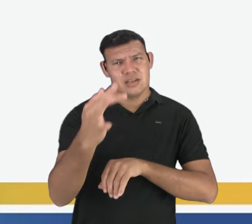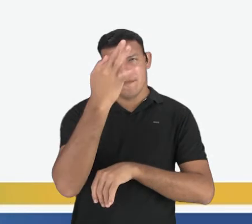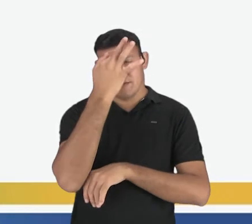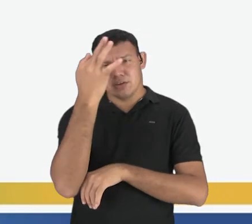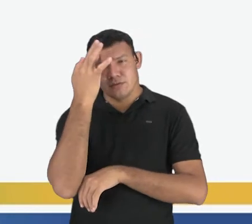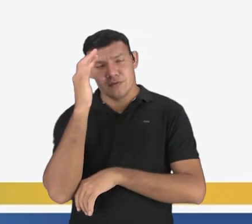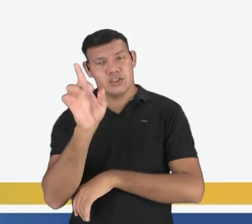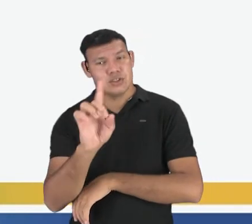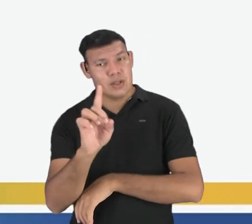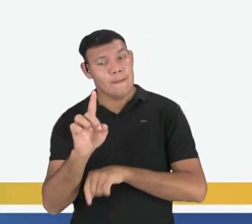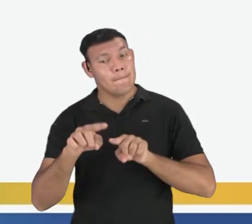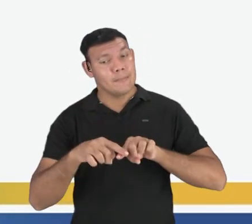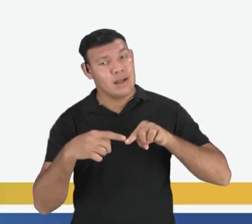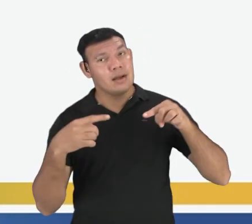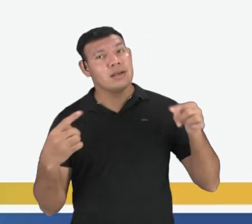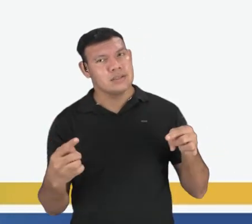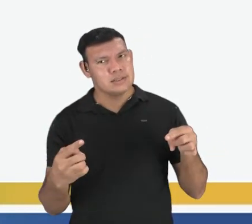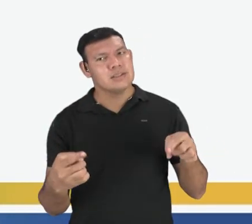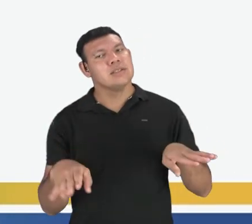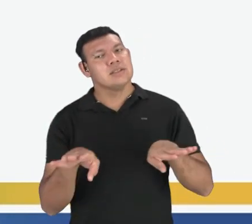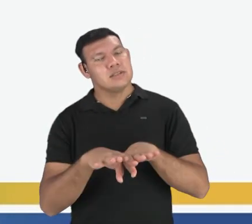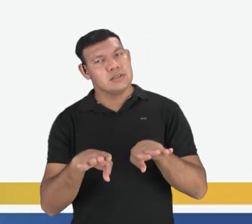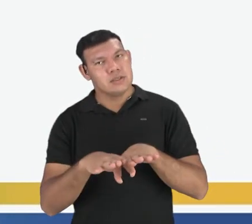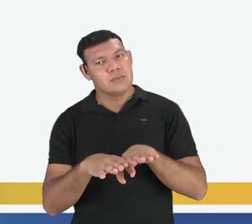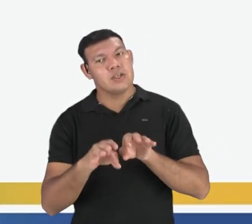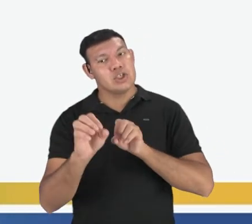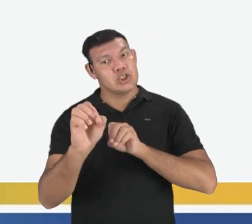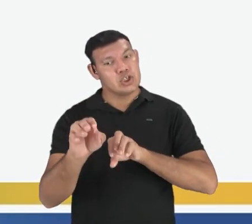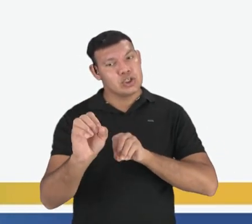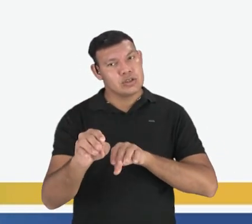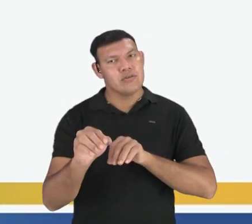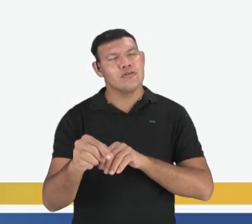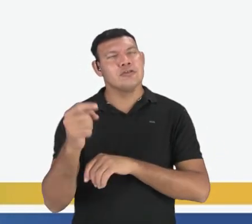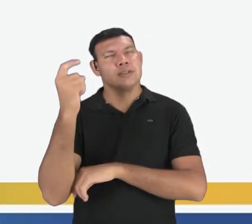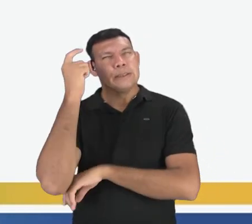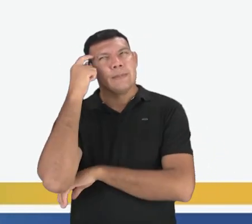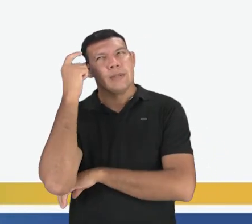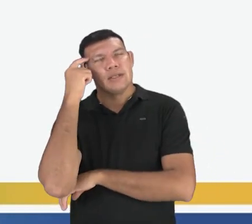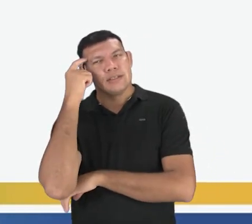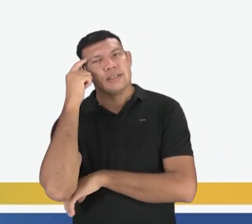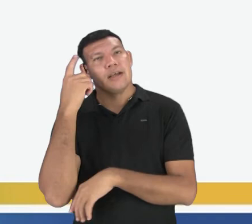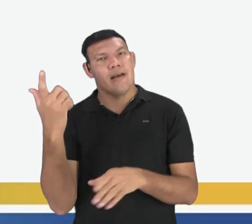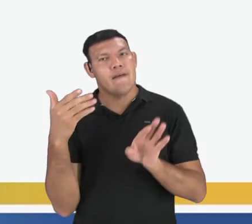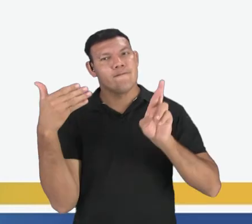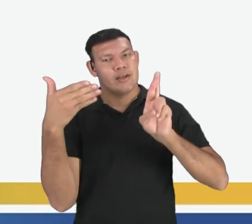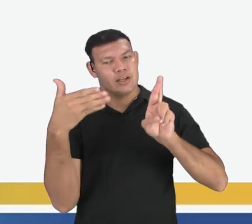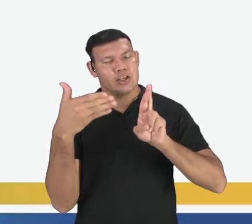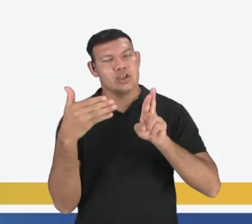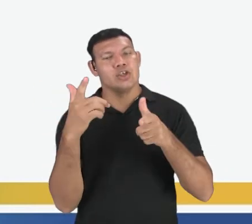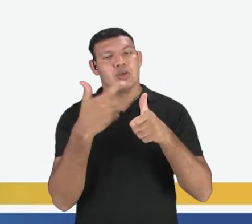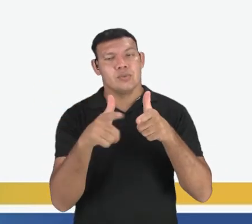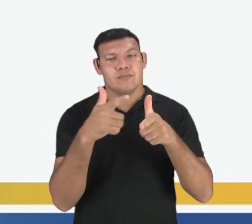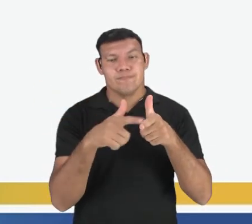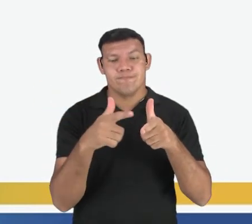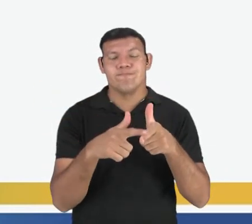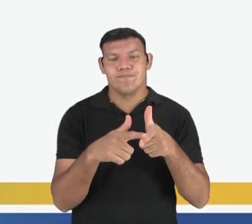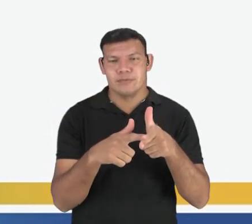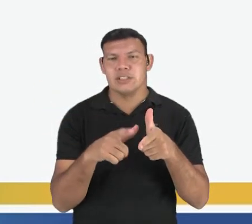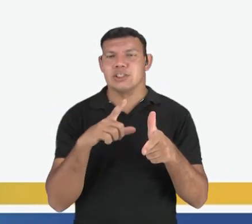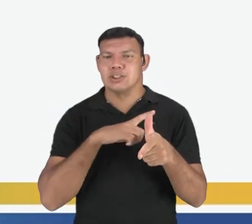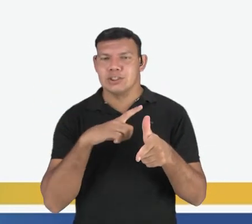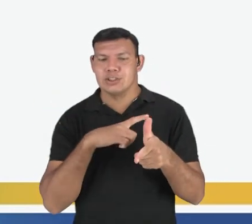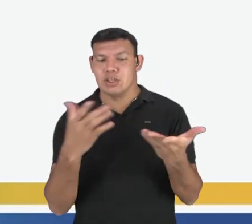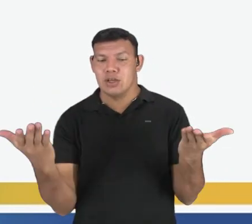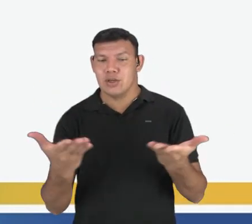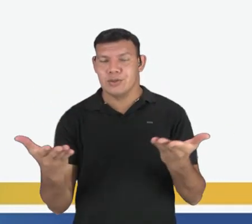possibilidade de ensinar a filosofia, mas que a filosofia ensina. Com relação a esta problemática que a filosofia na